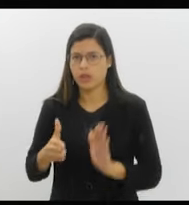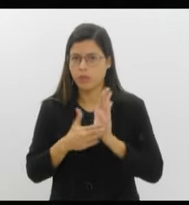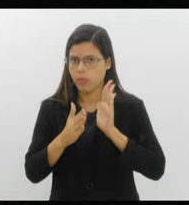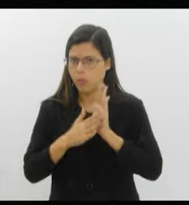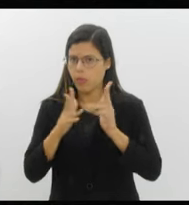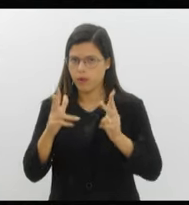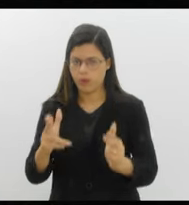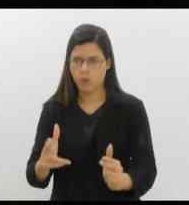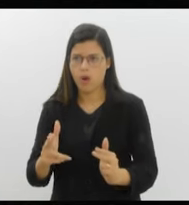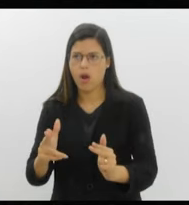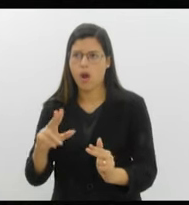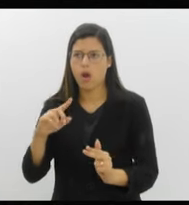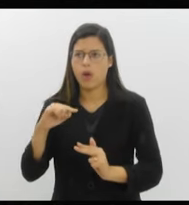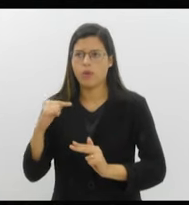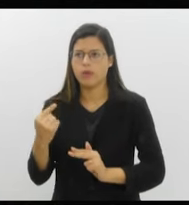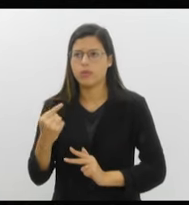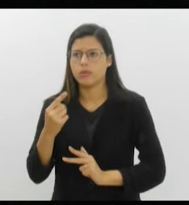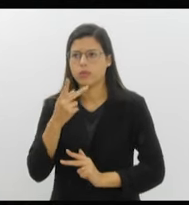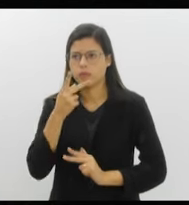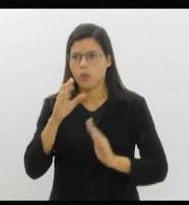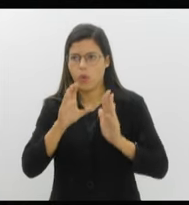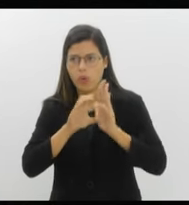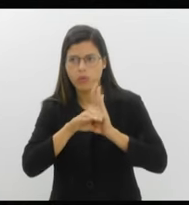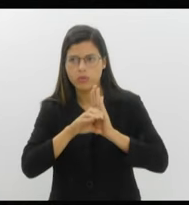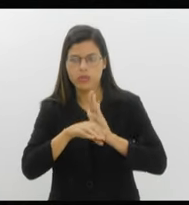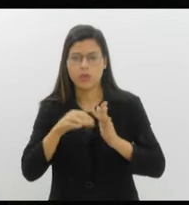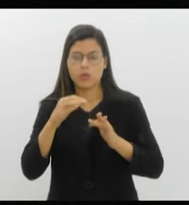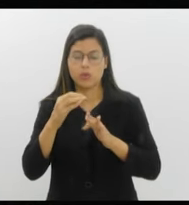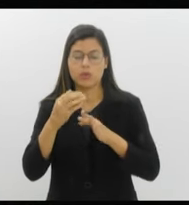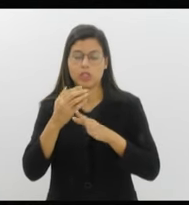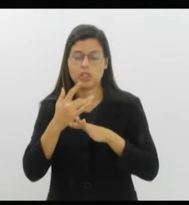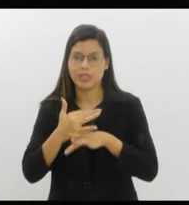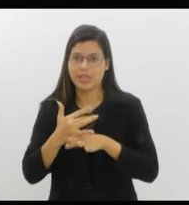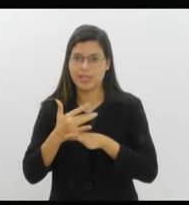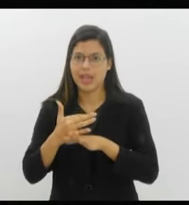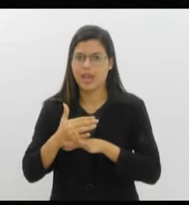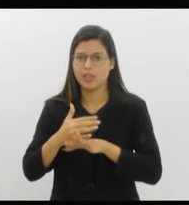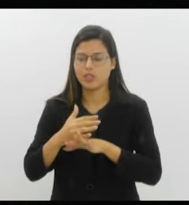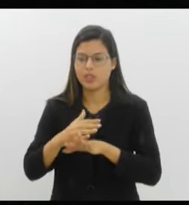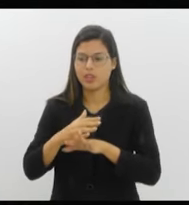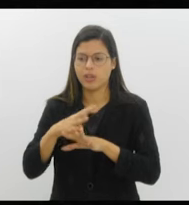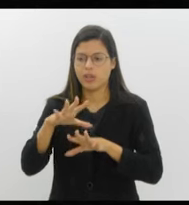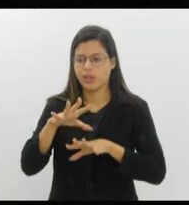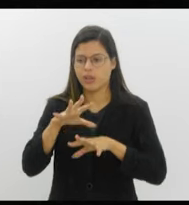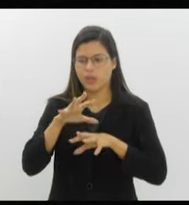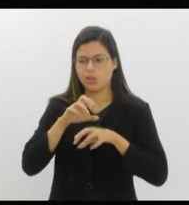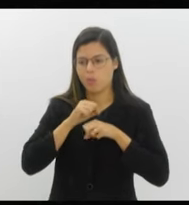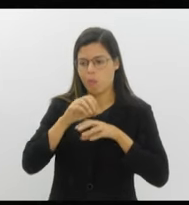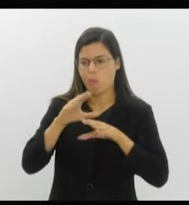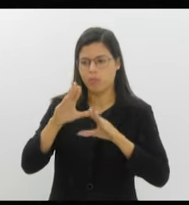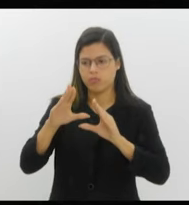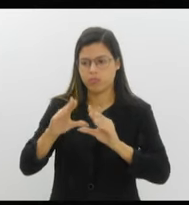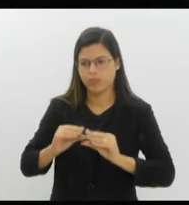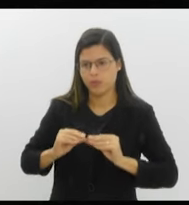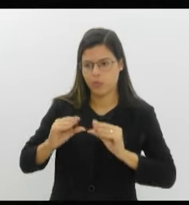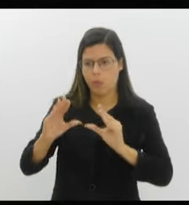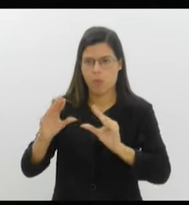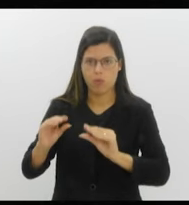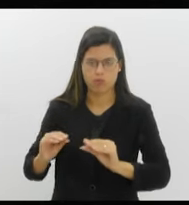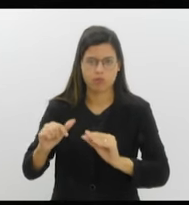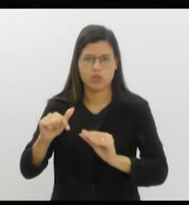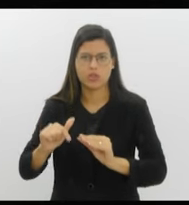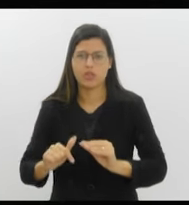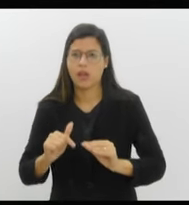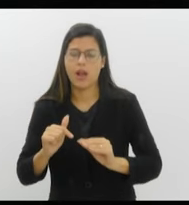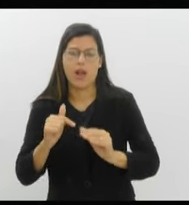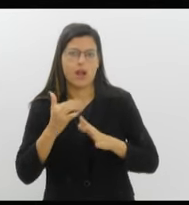coisa do que estamos falando, que é o conceito de cidades esponja. A ideia de entender que a cidade não pode mais